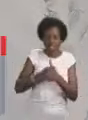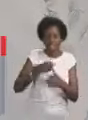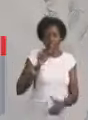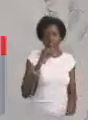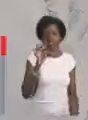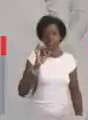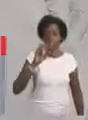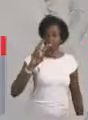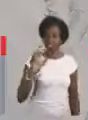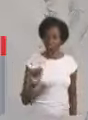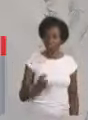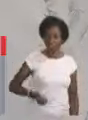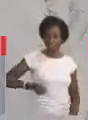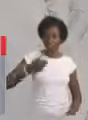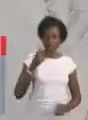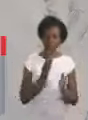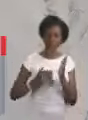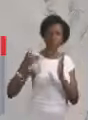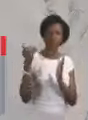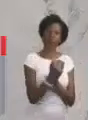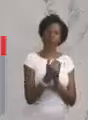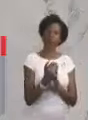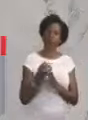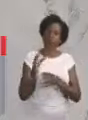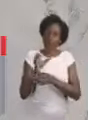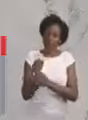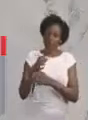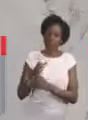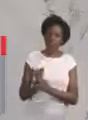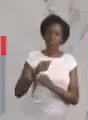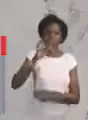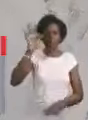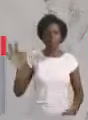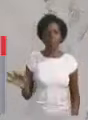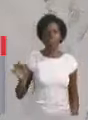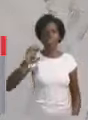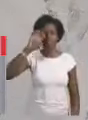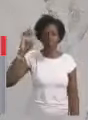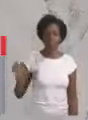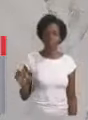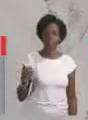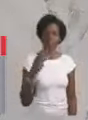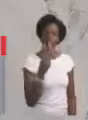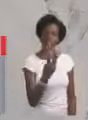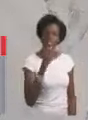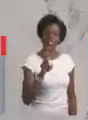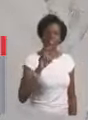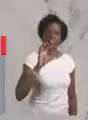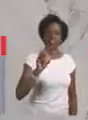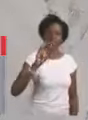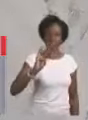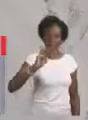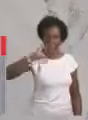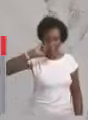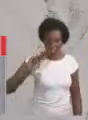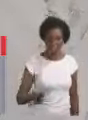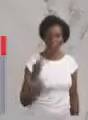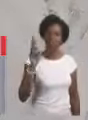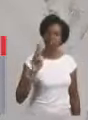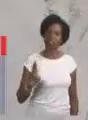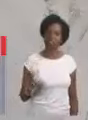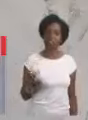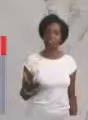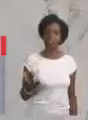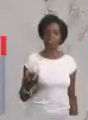ativa que é quase o dobro do nosso orçamento Federal o Estadual 350 milhões de